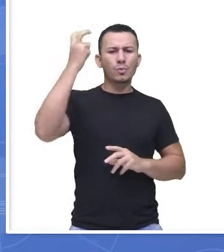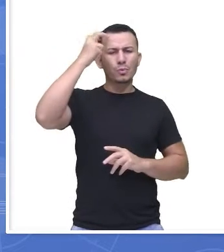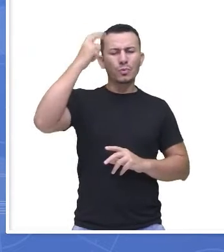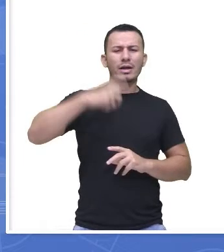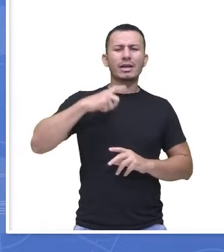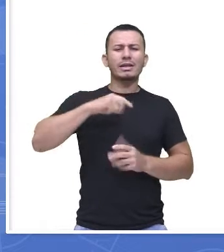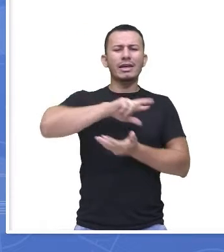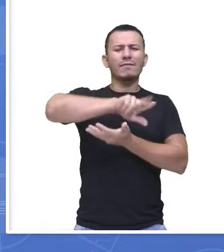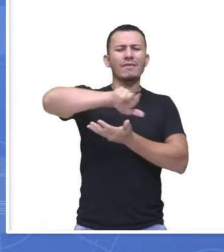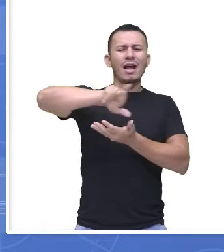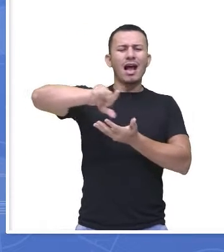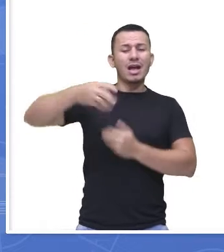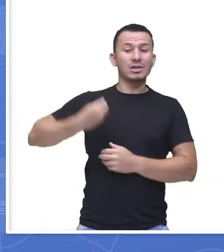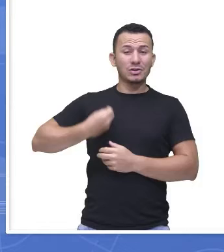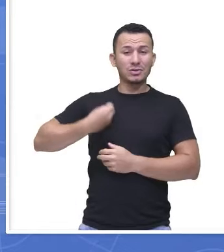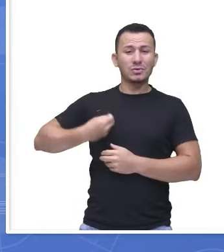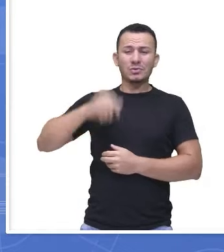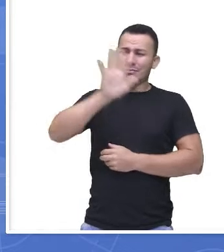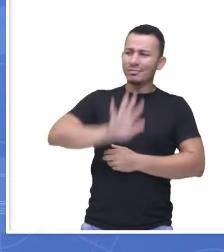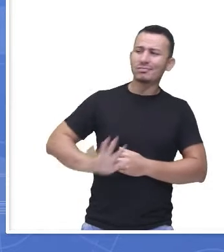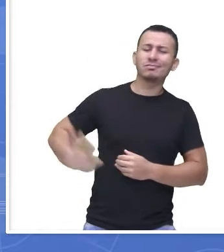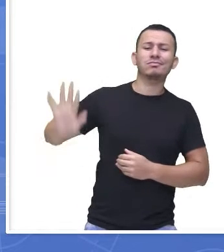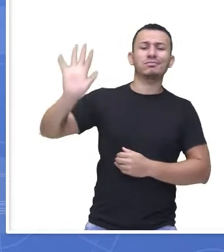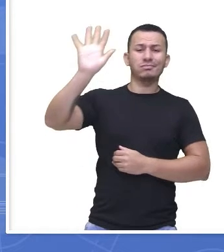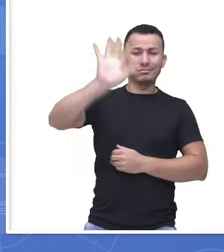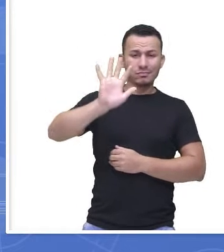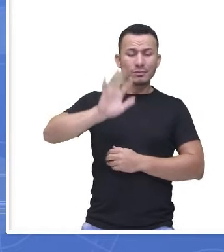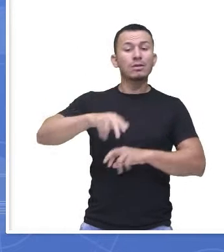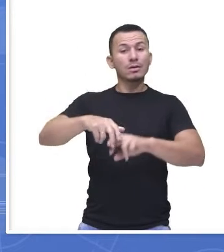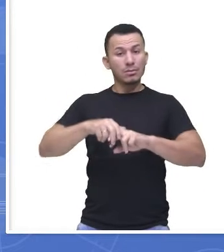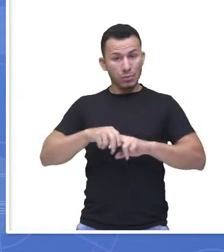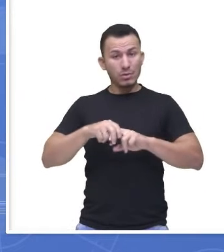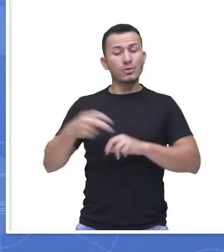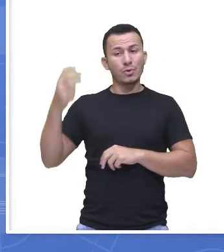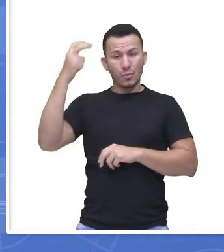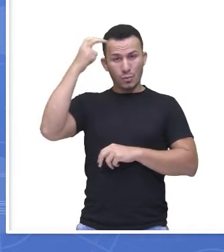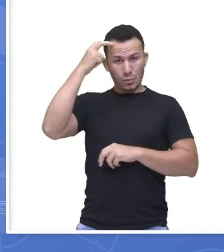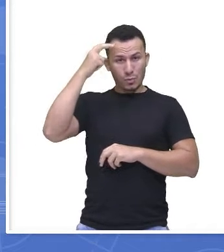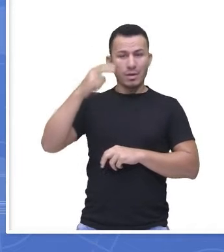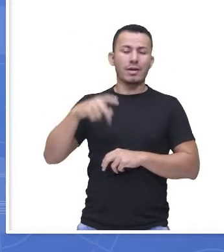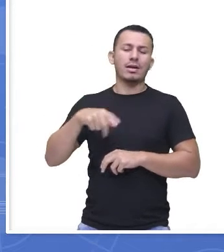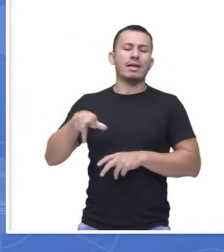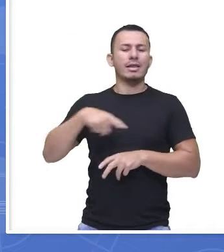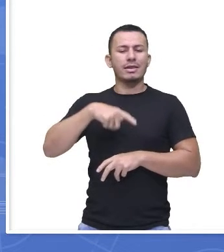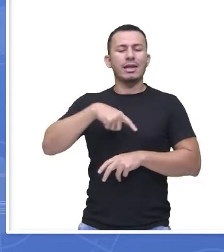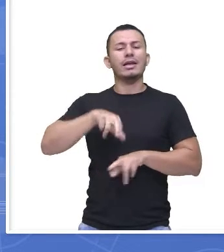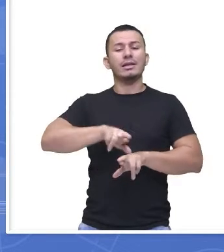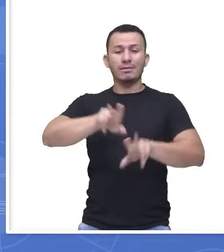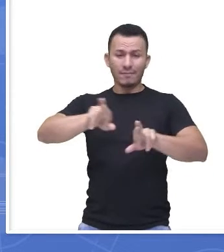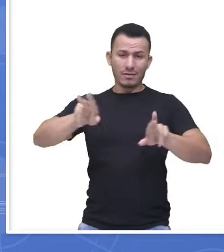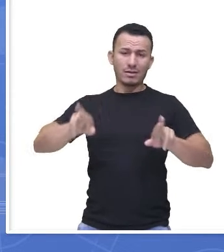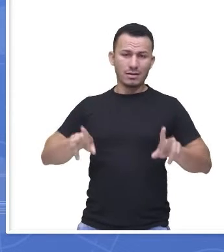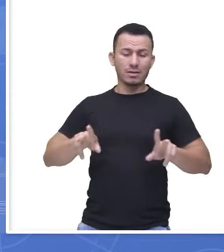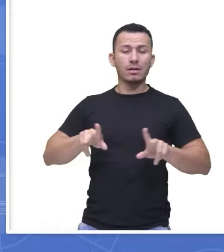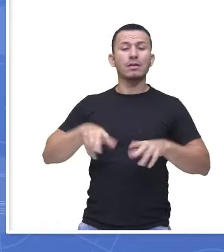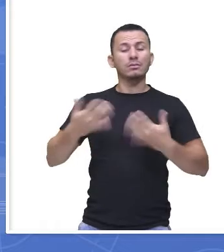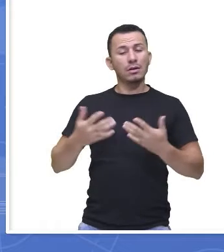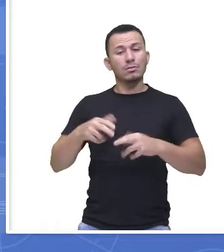Então, por isso que nós falamos da diversidade cultural, porque nem todo mundo é igual. Então, é importante que a